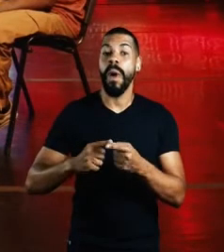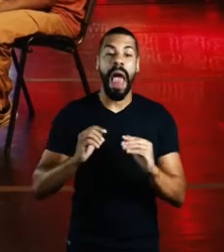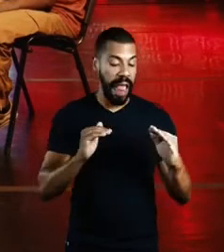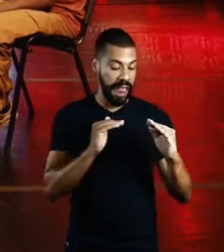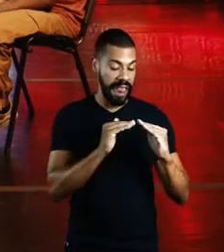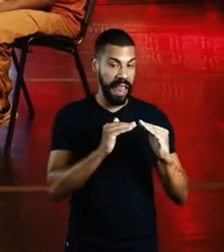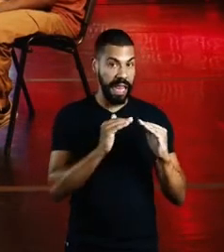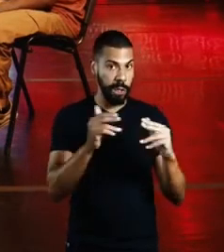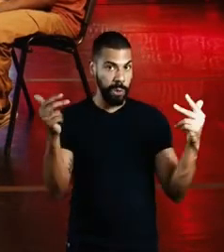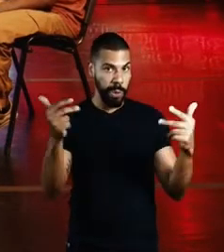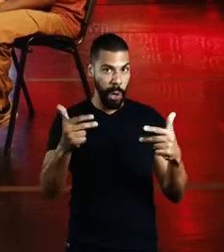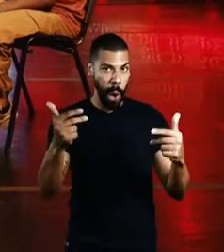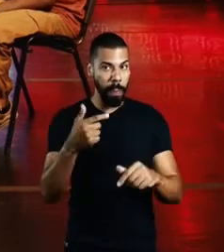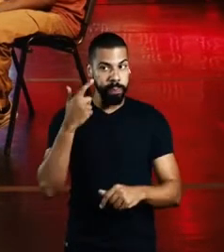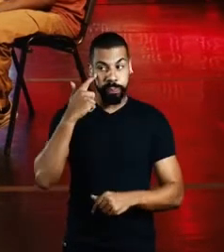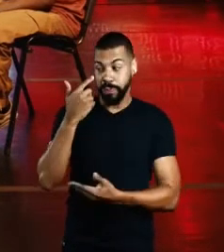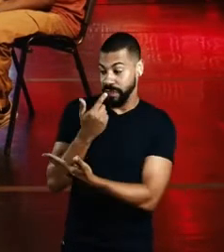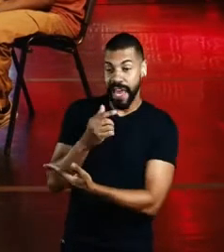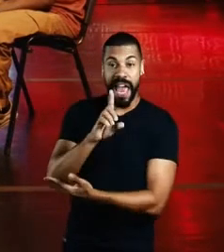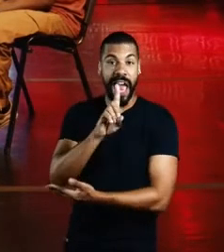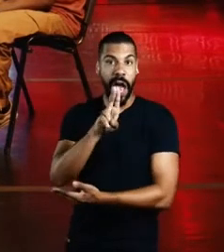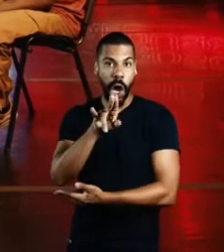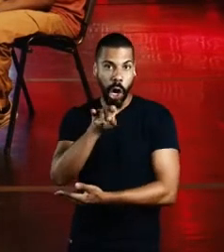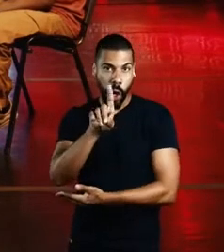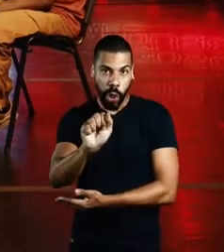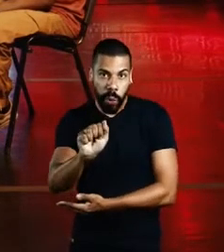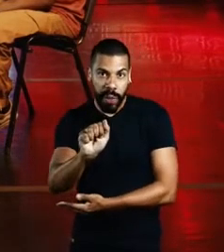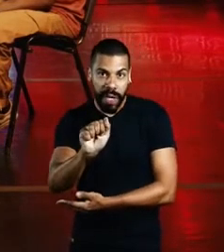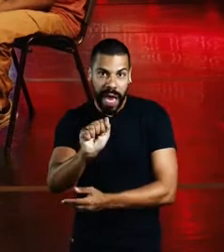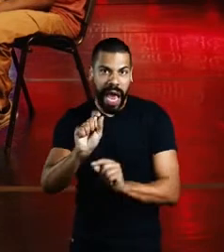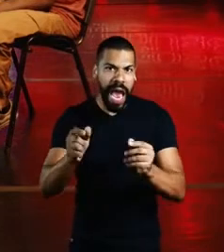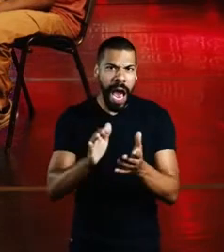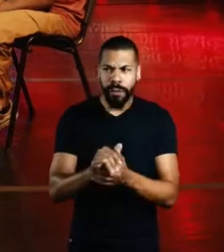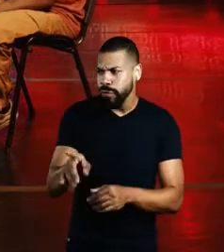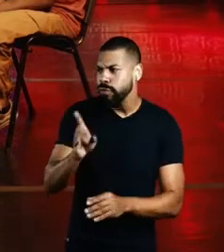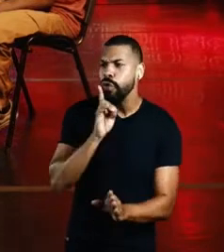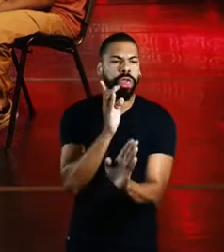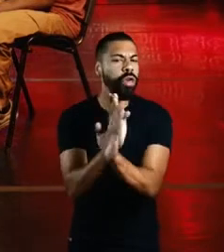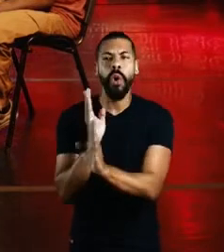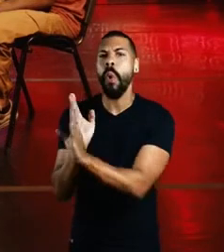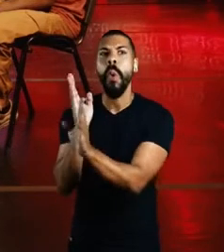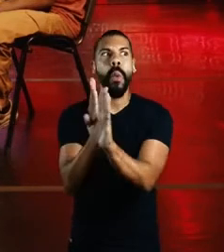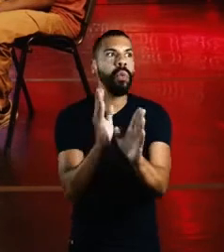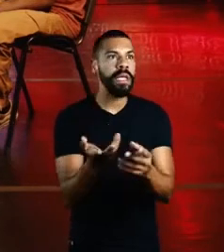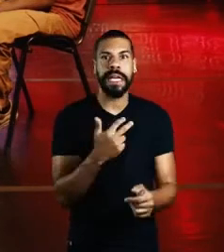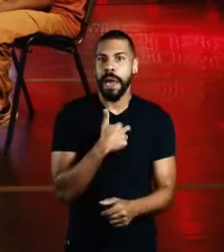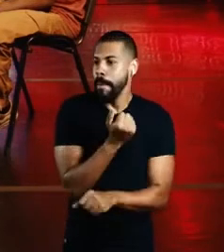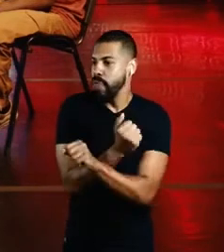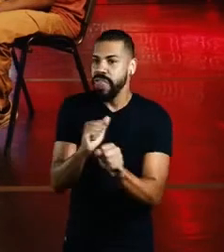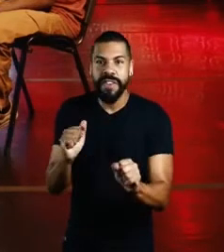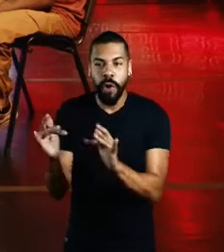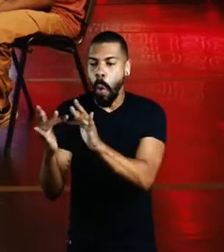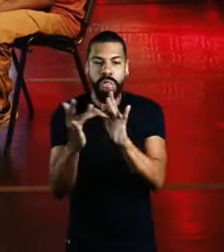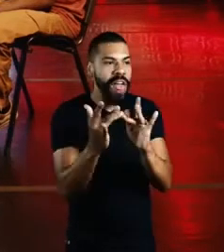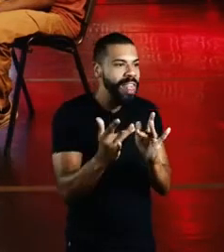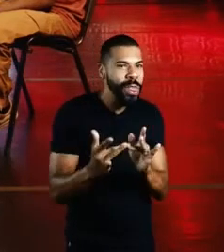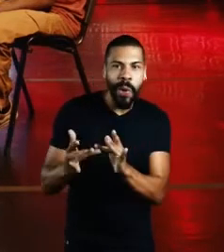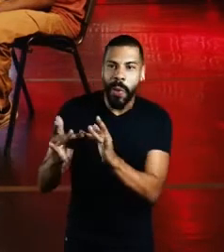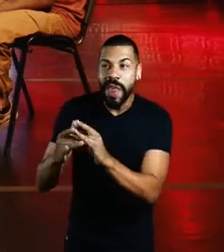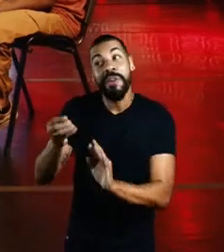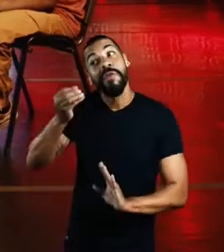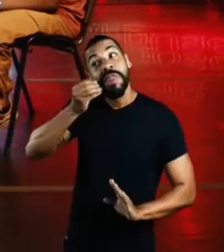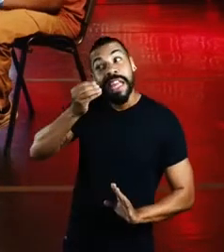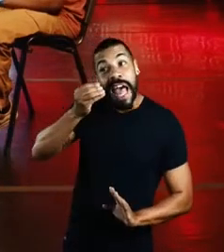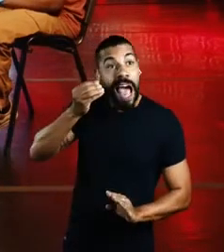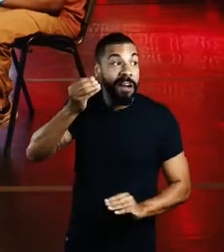que é referência, o Região Abissal, todo mundo falou, meu, você consegue achar os caras? Porque ninguém consegue falar com os caras. Falei, vou tentar, né? O